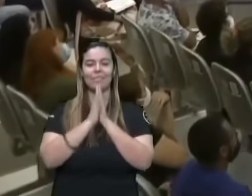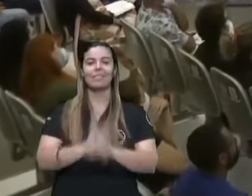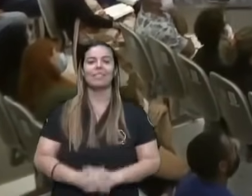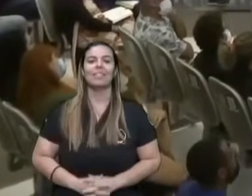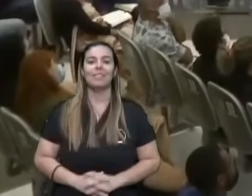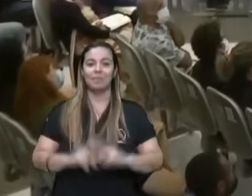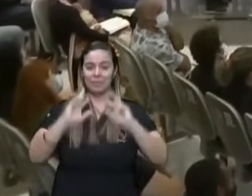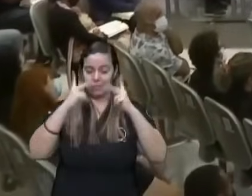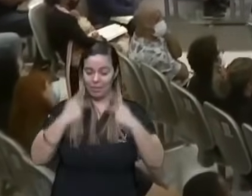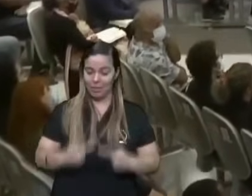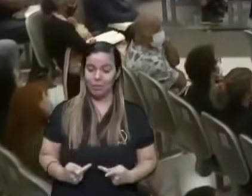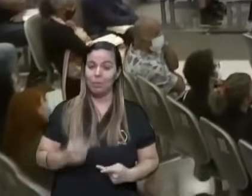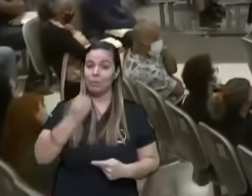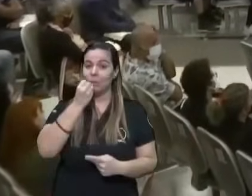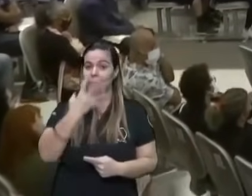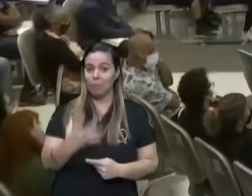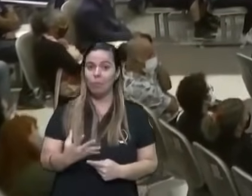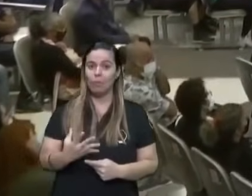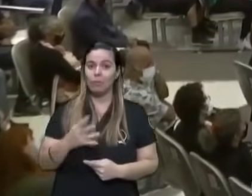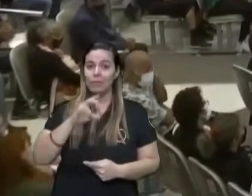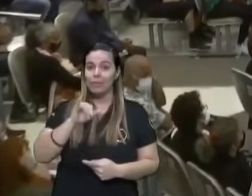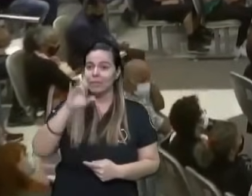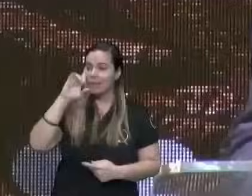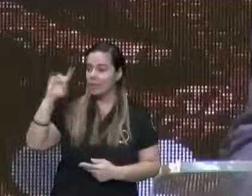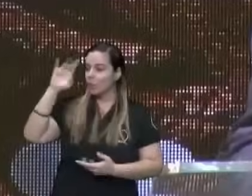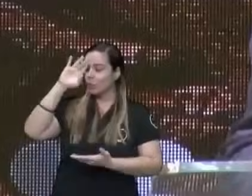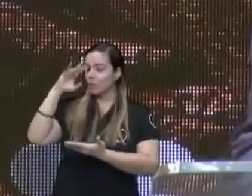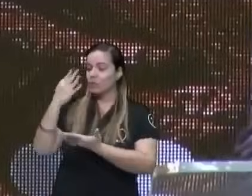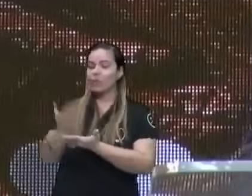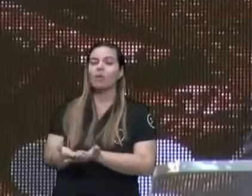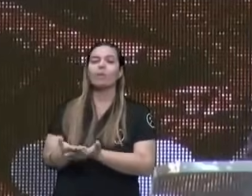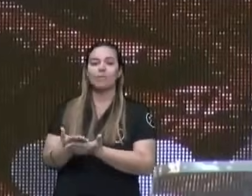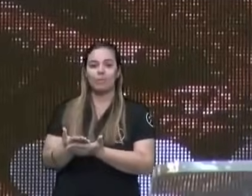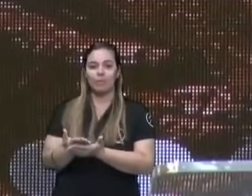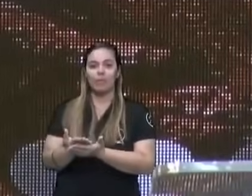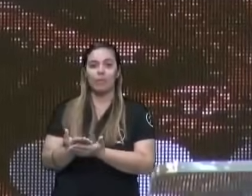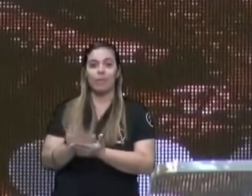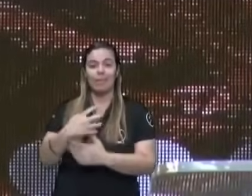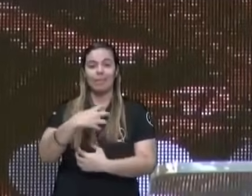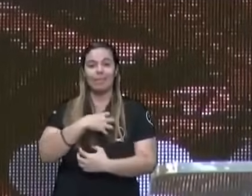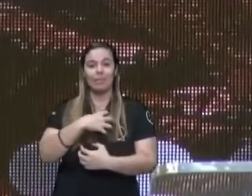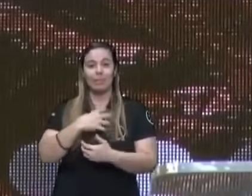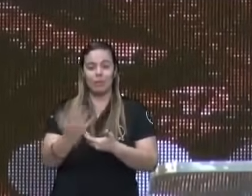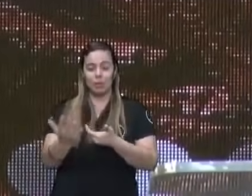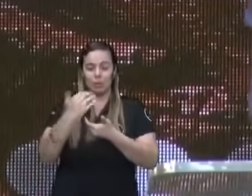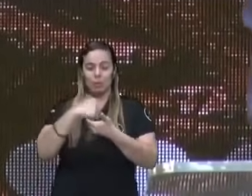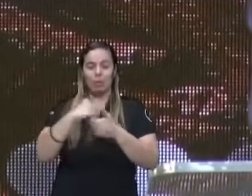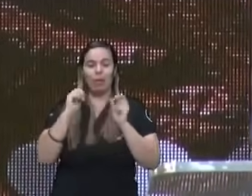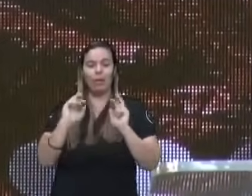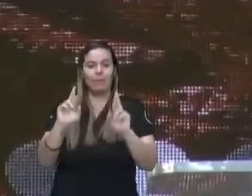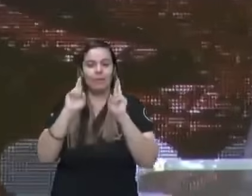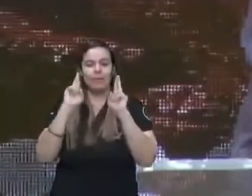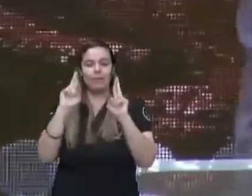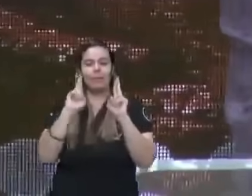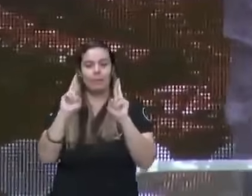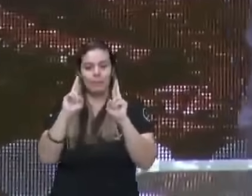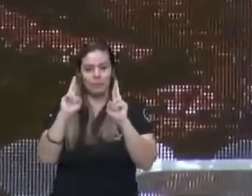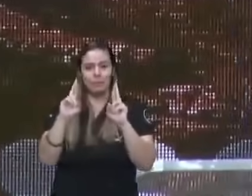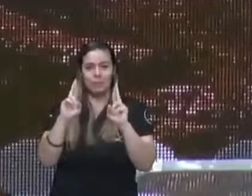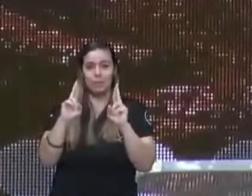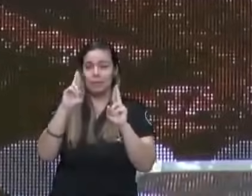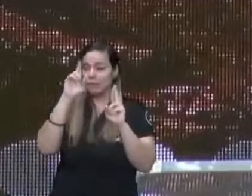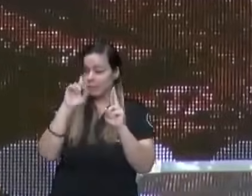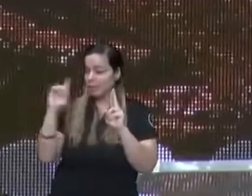Bendito, diz o texto, é o homem que confia no Senhor e cuja esperança é